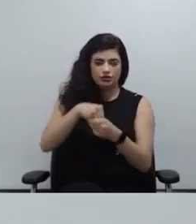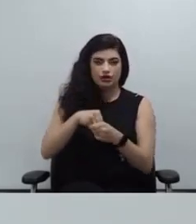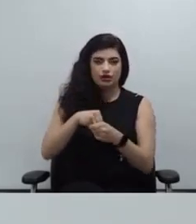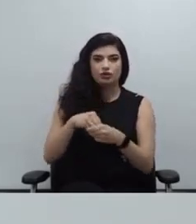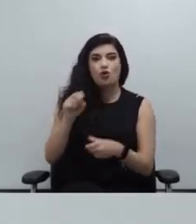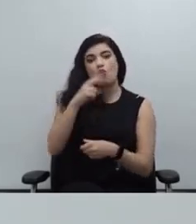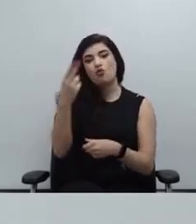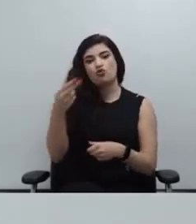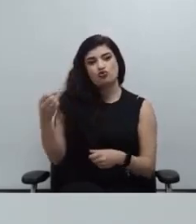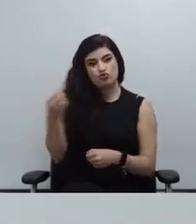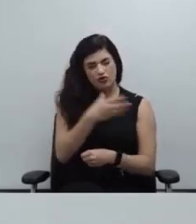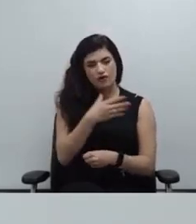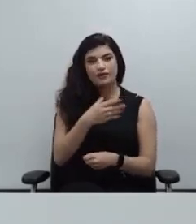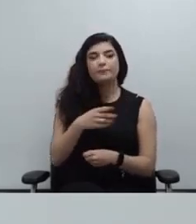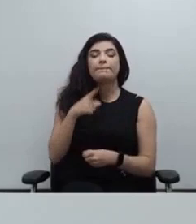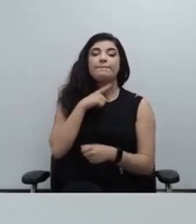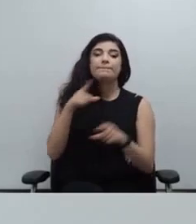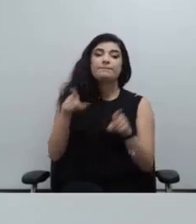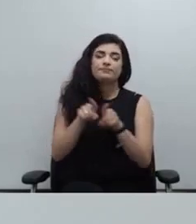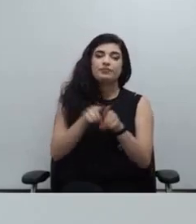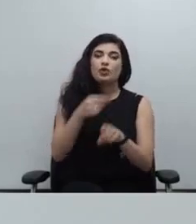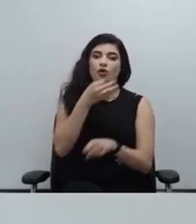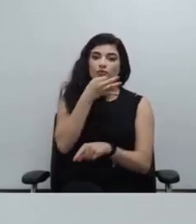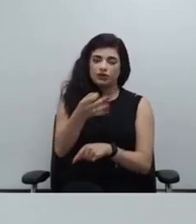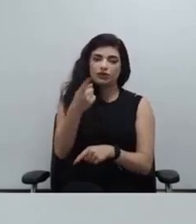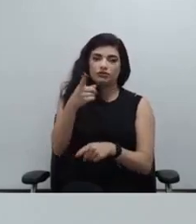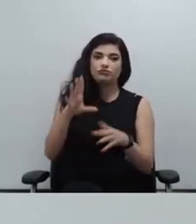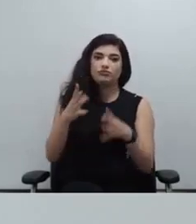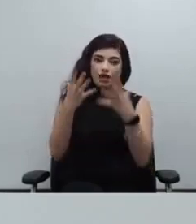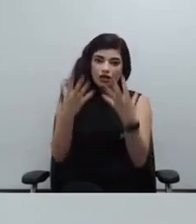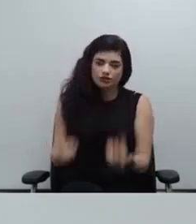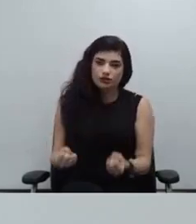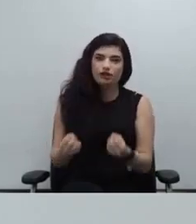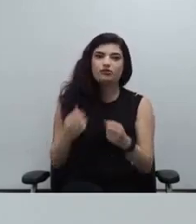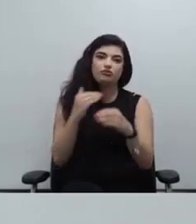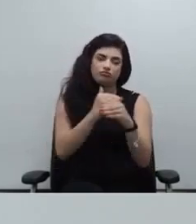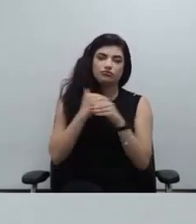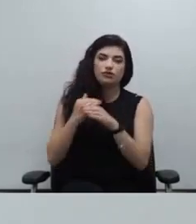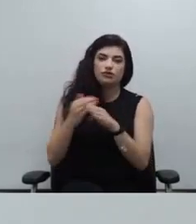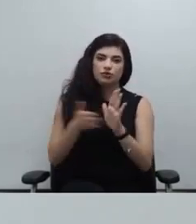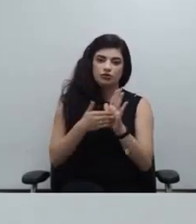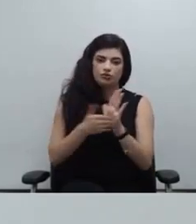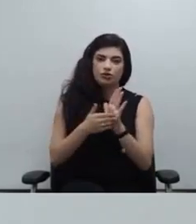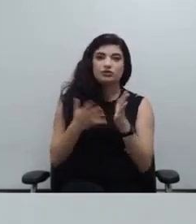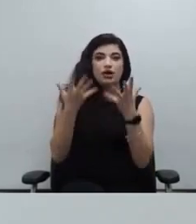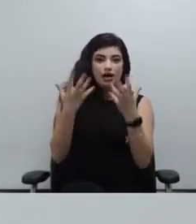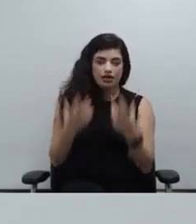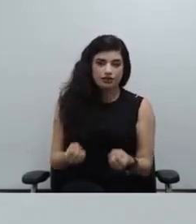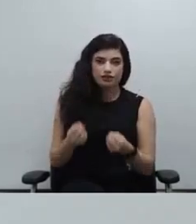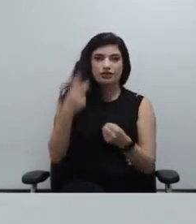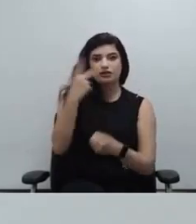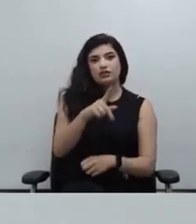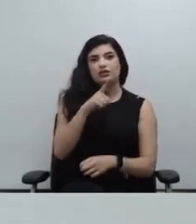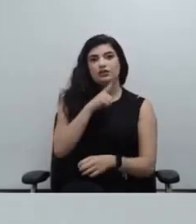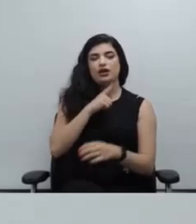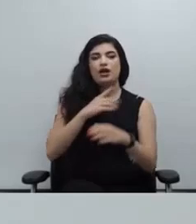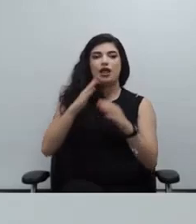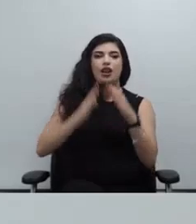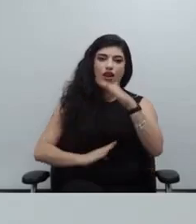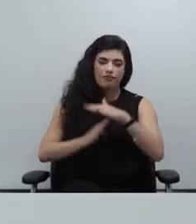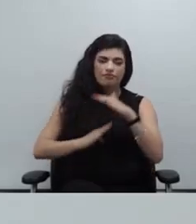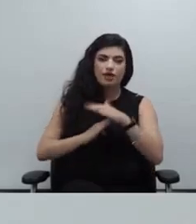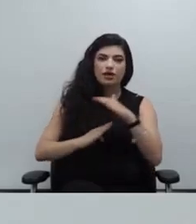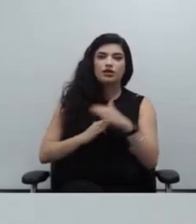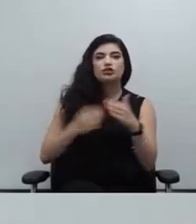novo regimento. Subsidiariamente, opinava pelo acolhimento parcial da proposta, com exceção dos dispositivos que previam a limitação ao momento